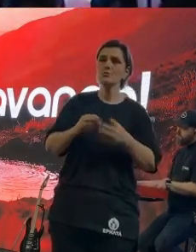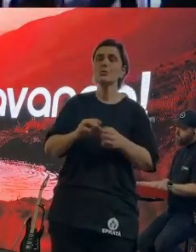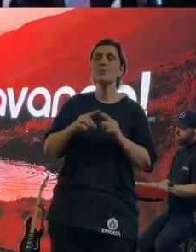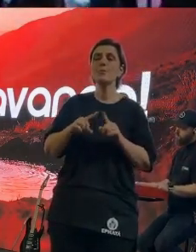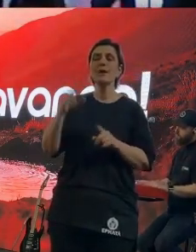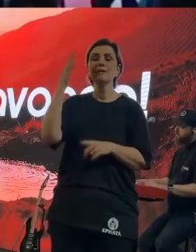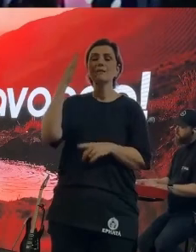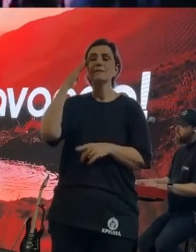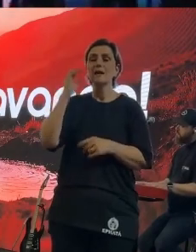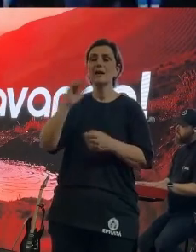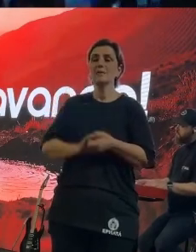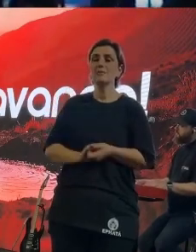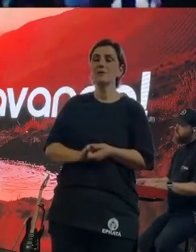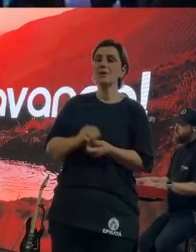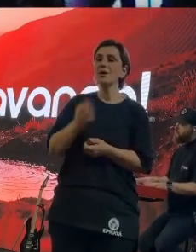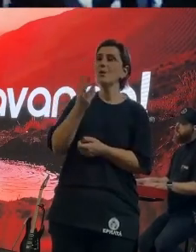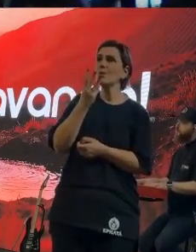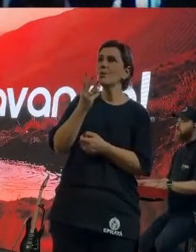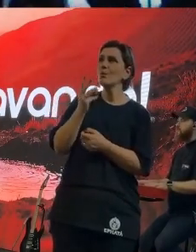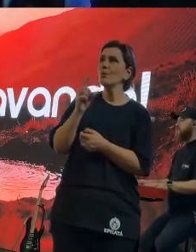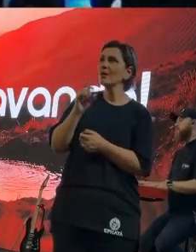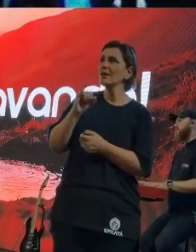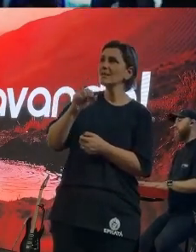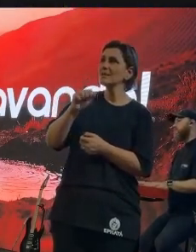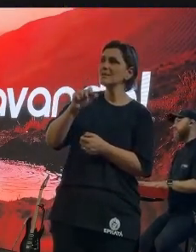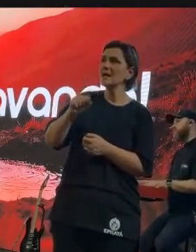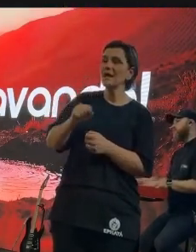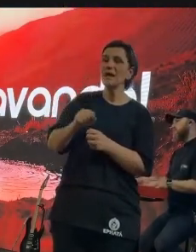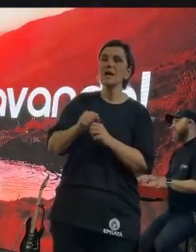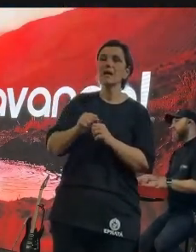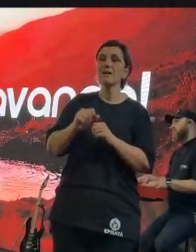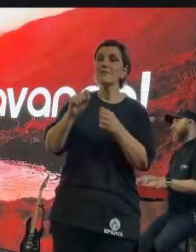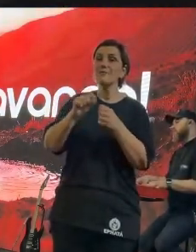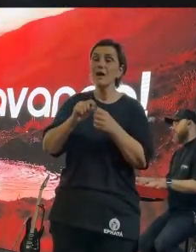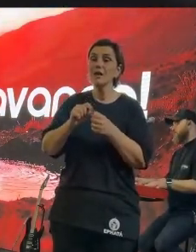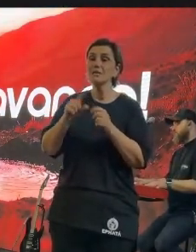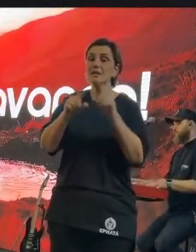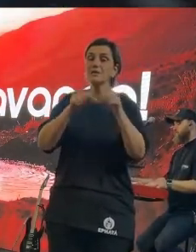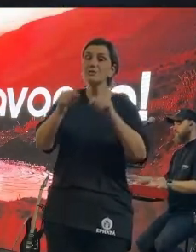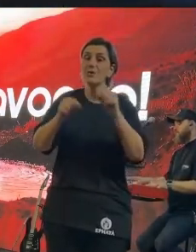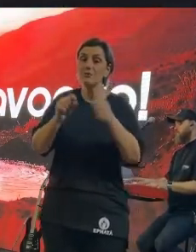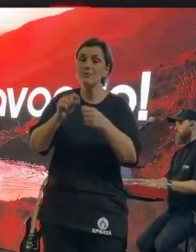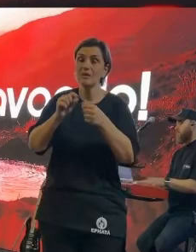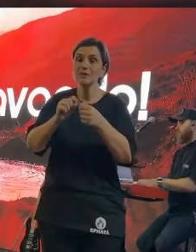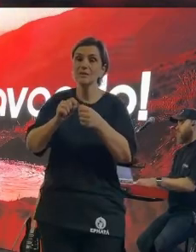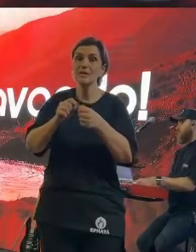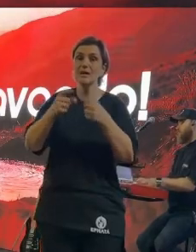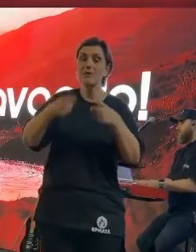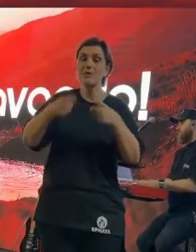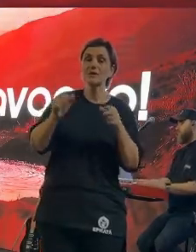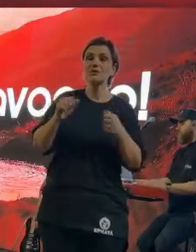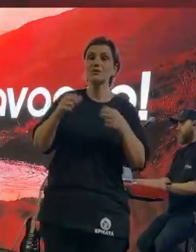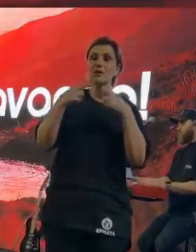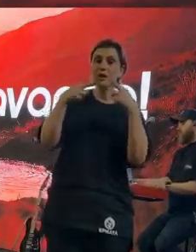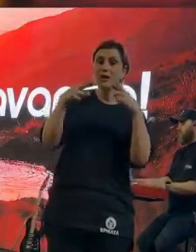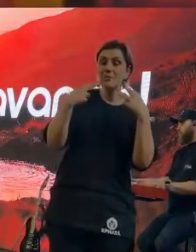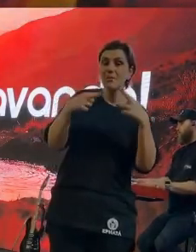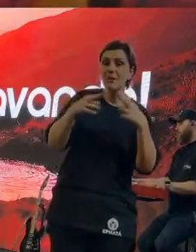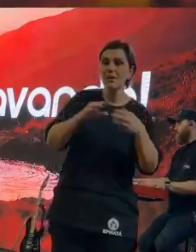Isaac prefere fazer ao invés de contra-argumentar ou justificar? Sabe o que Isaac prefere fazer ao invés de murmurar?